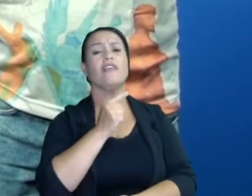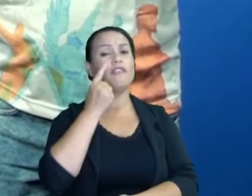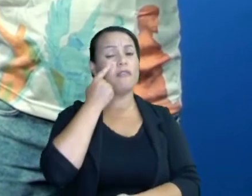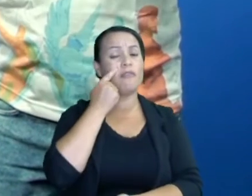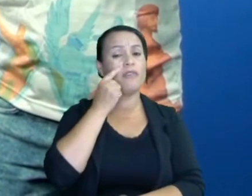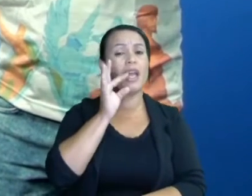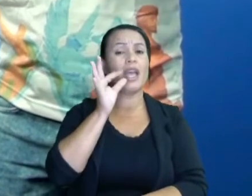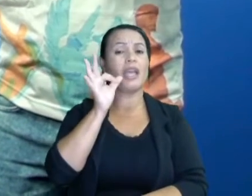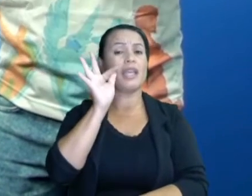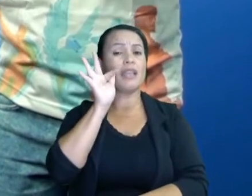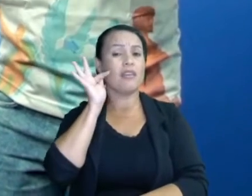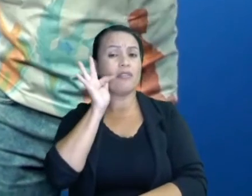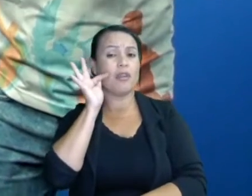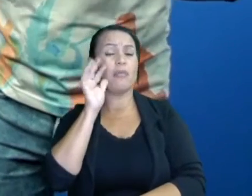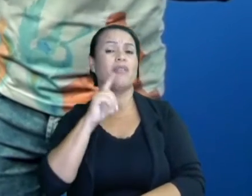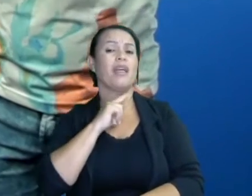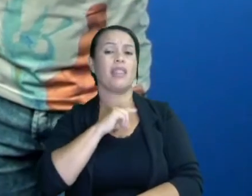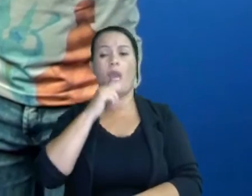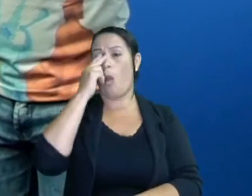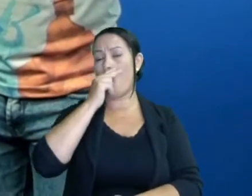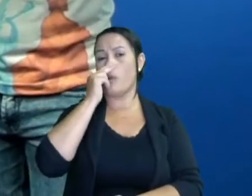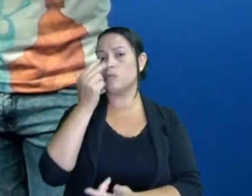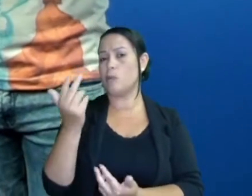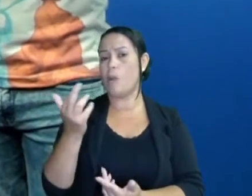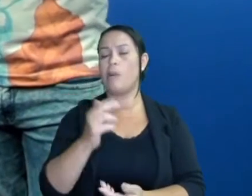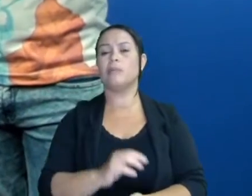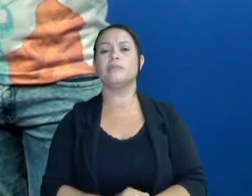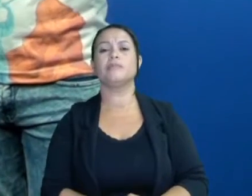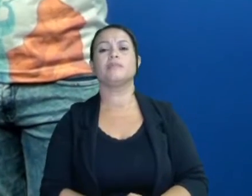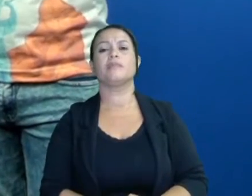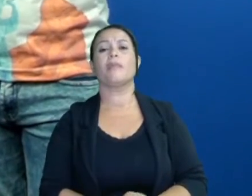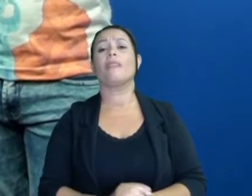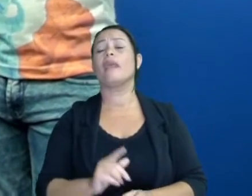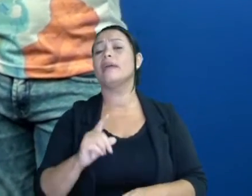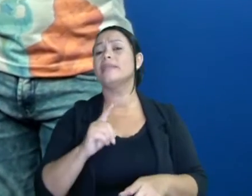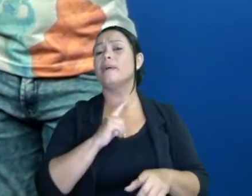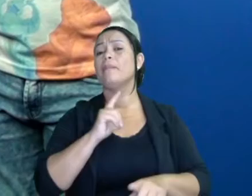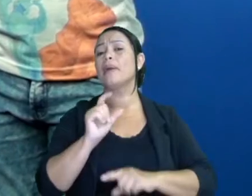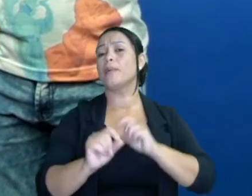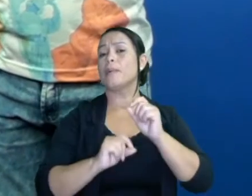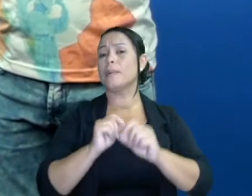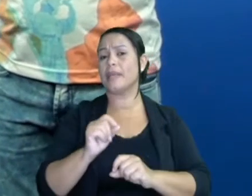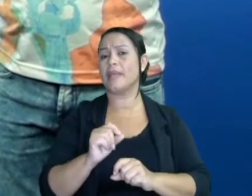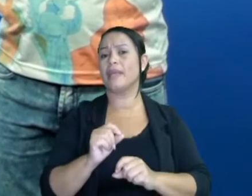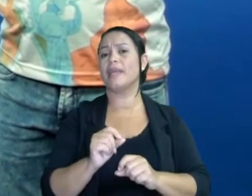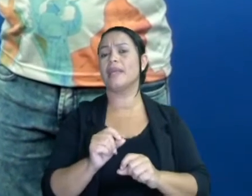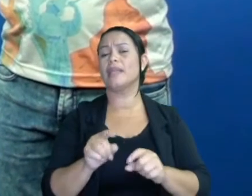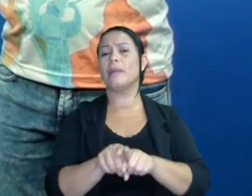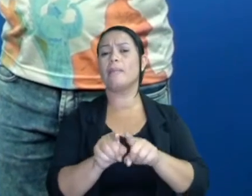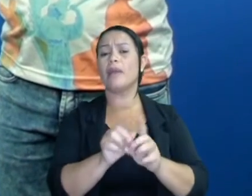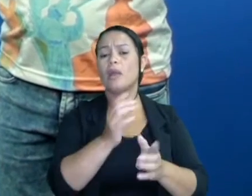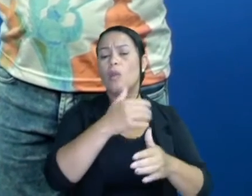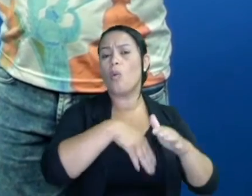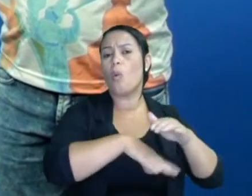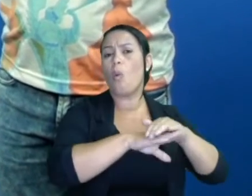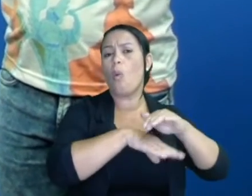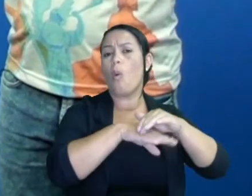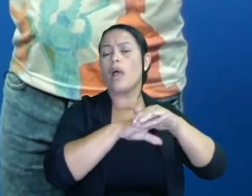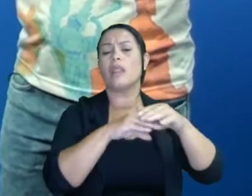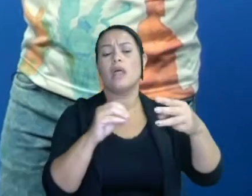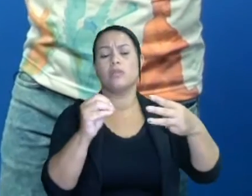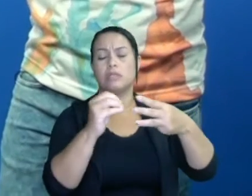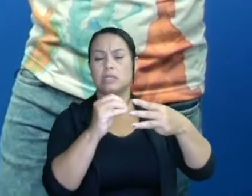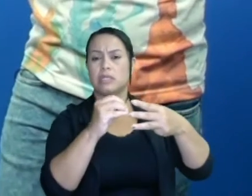mesmo animal, do mesmo garanhão. Isso também ocorre no armazenamento de células humanas, de